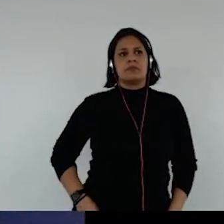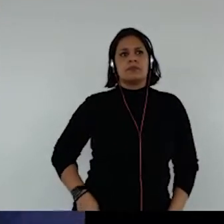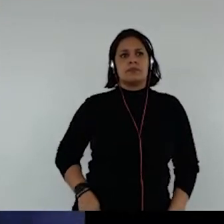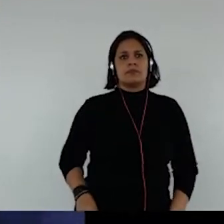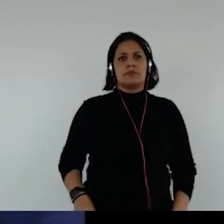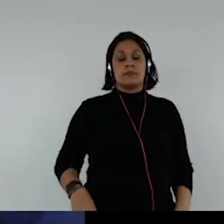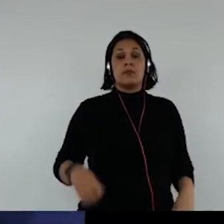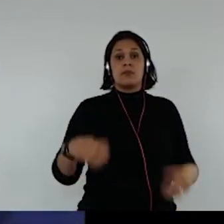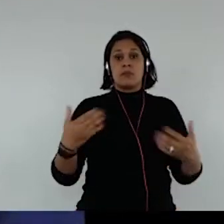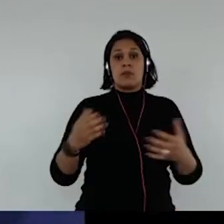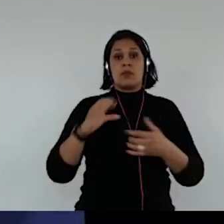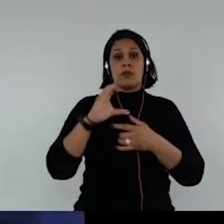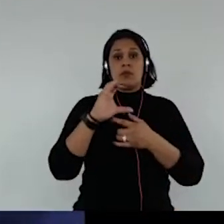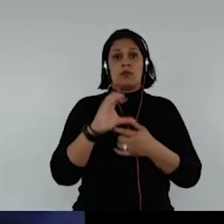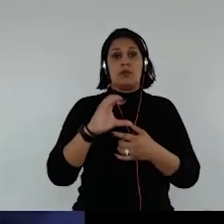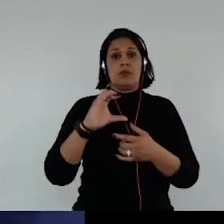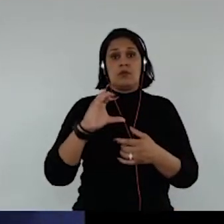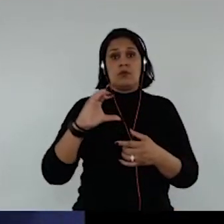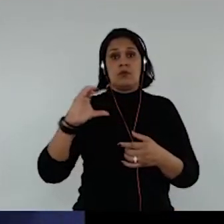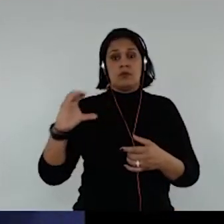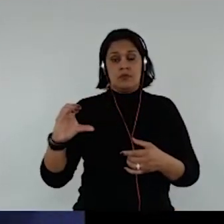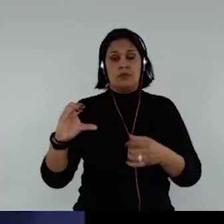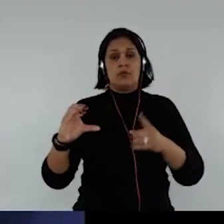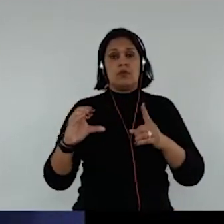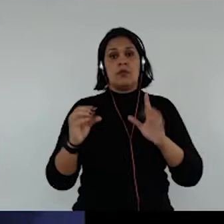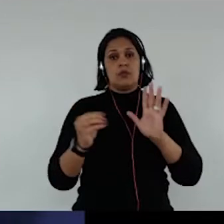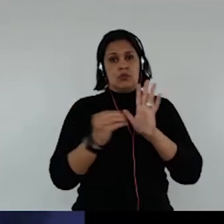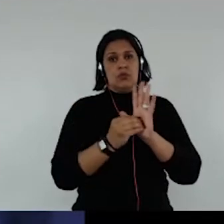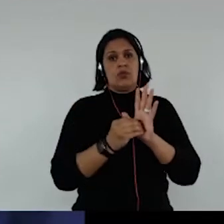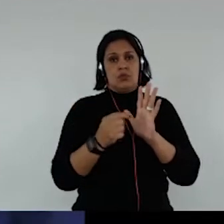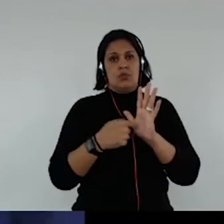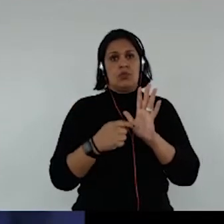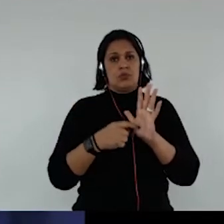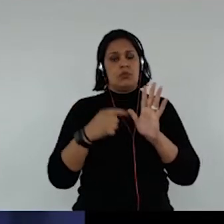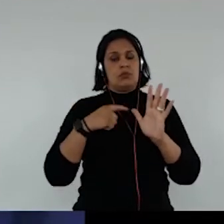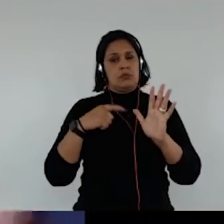em adotar o requisito da imprevisibilidade,